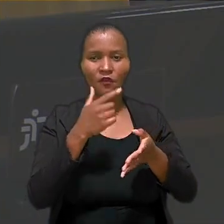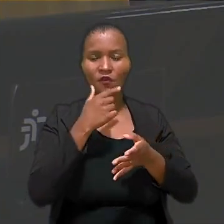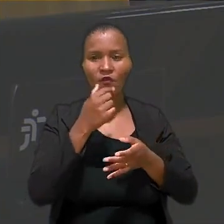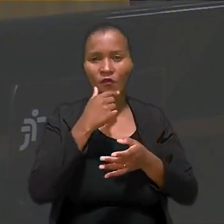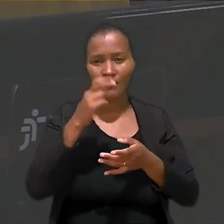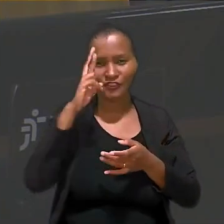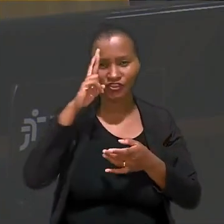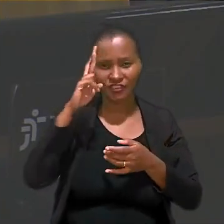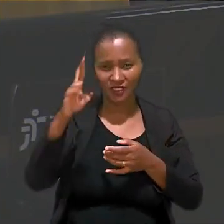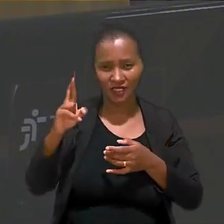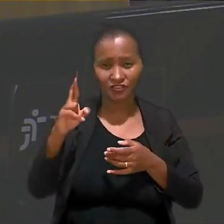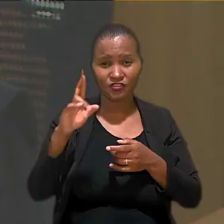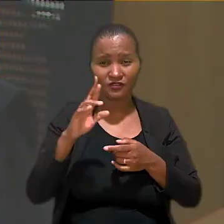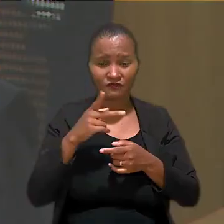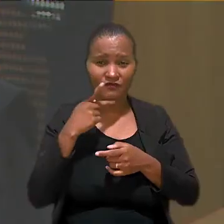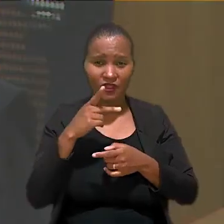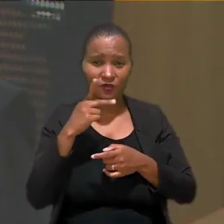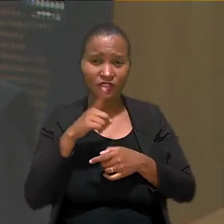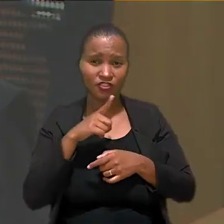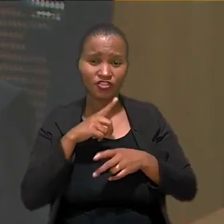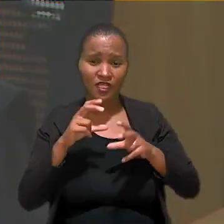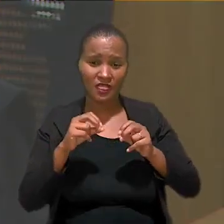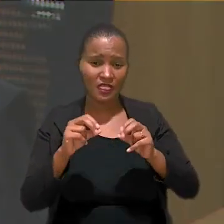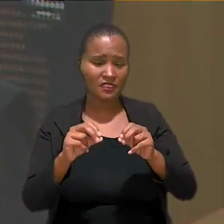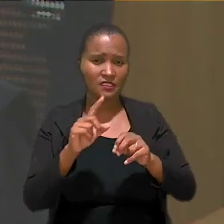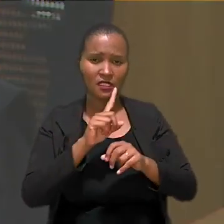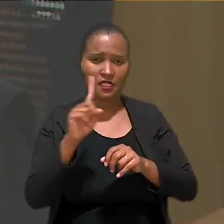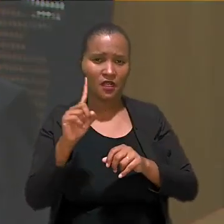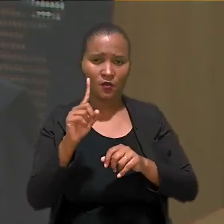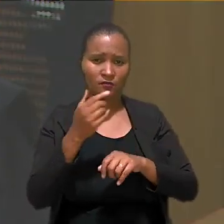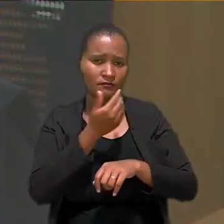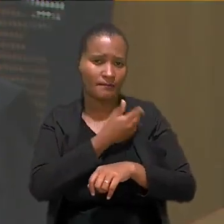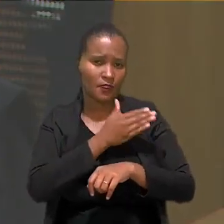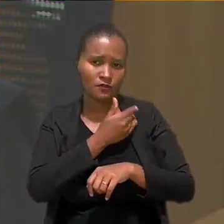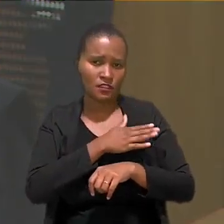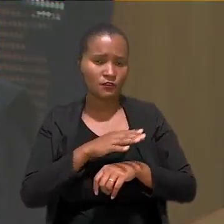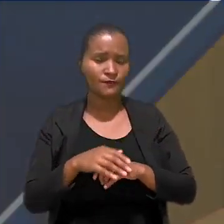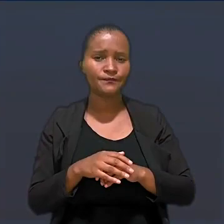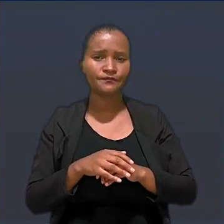Dispensa de gerente que revelou câncer após a demissão não é discriminatória.